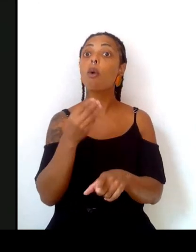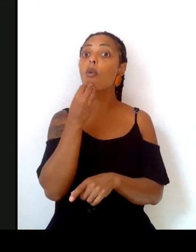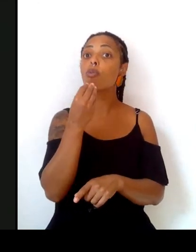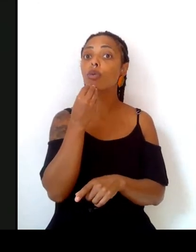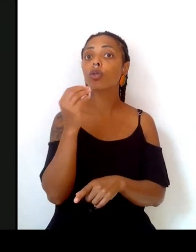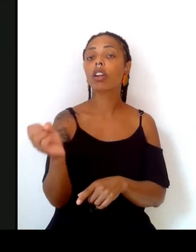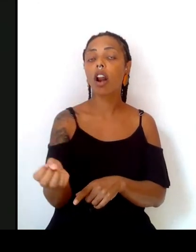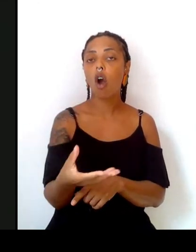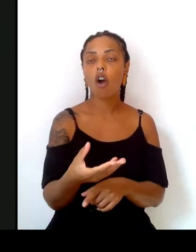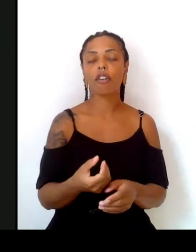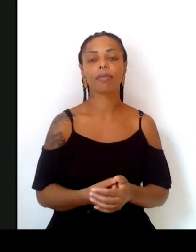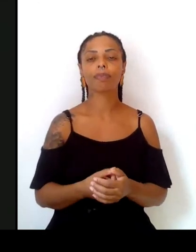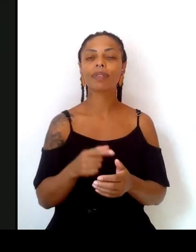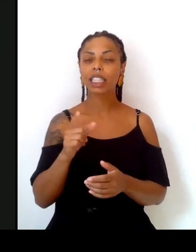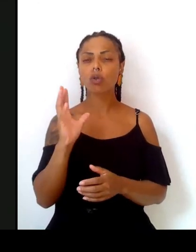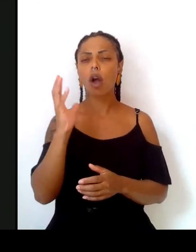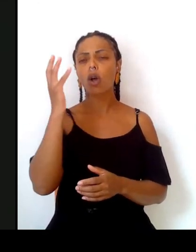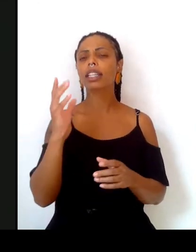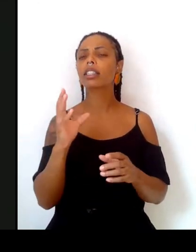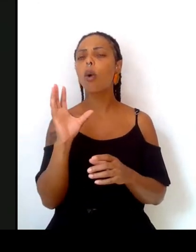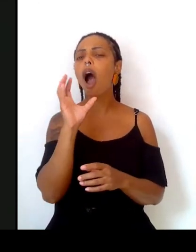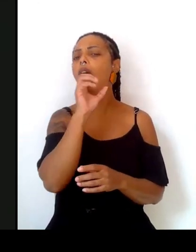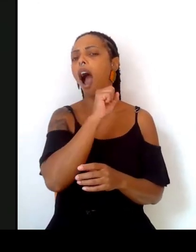isso aconteceu tudo mais rapidamente